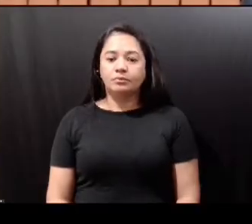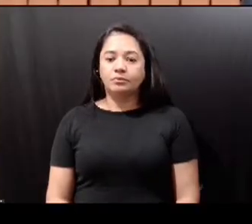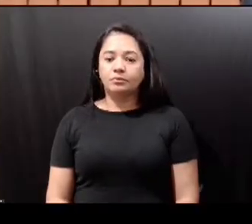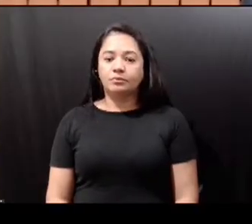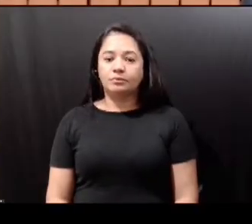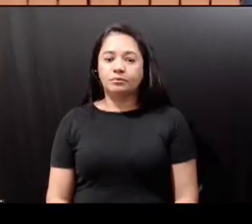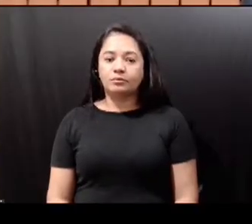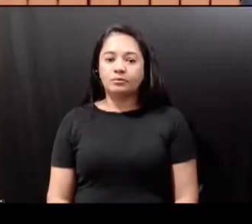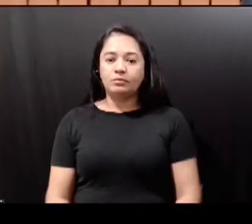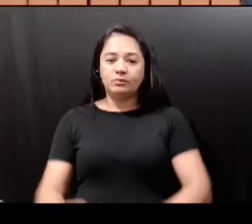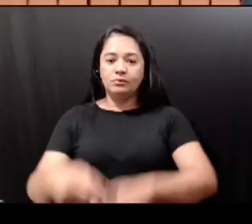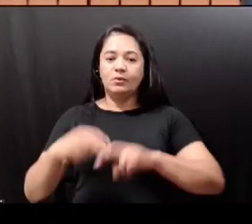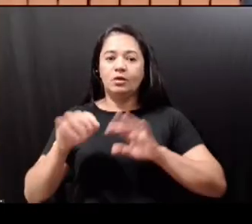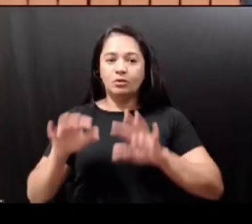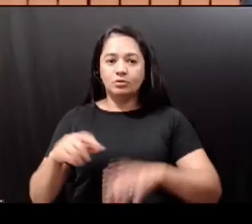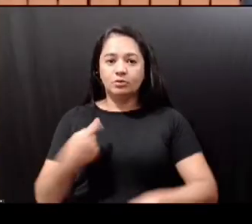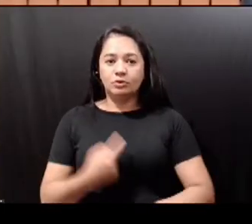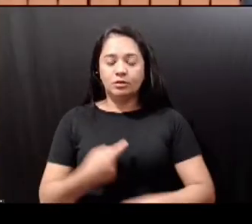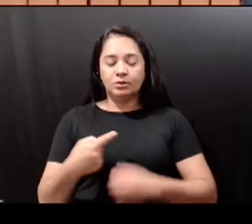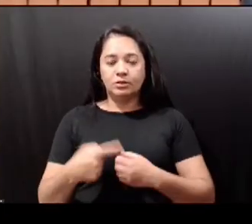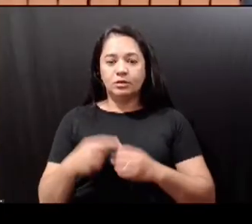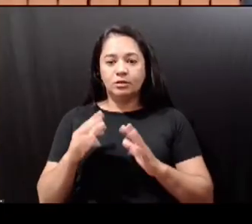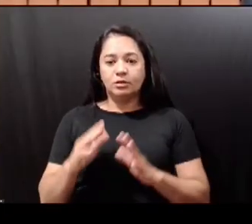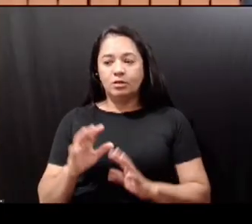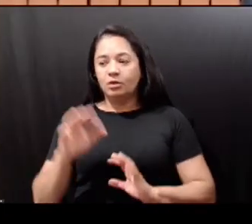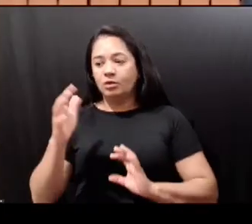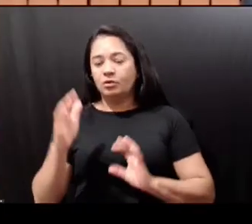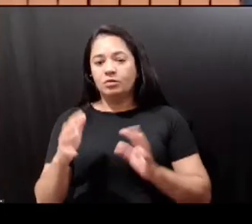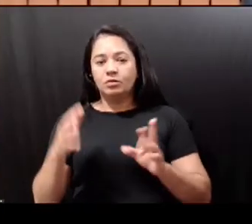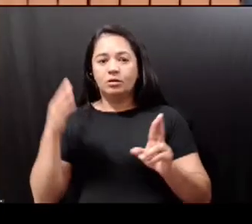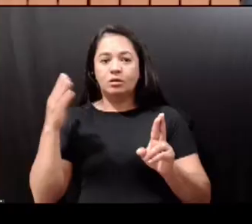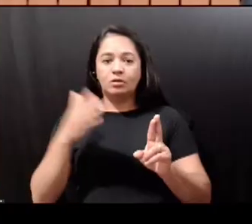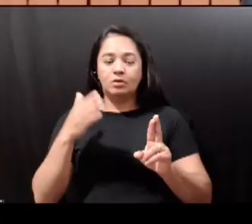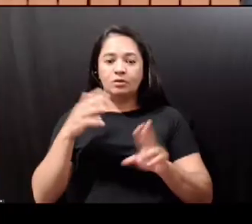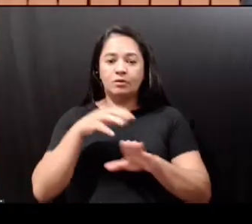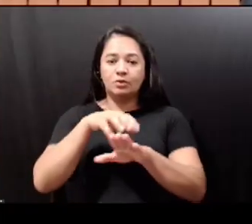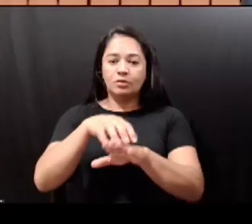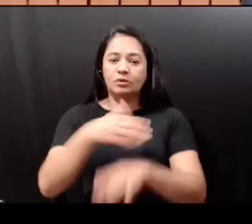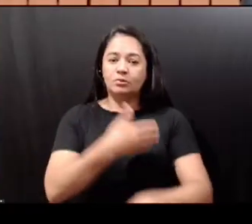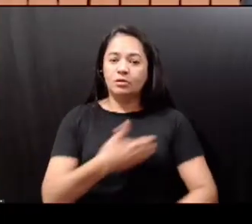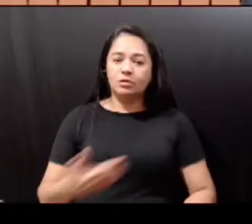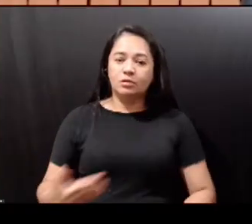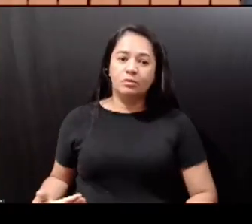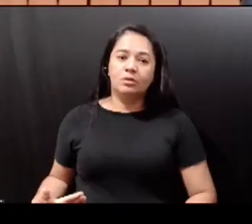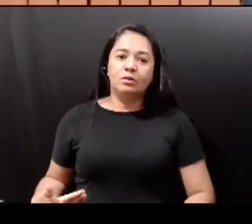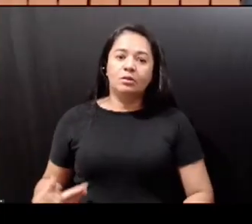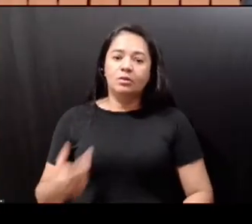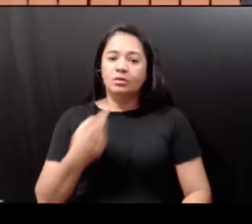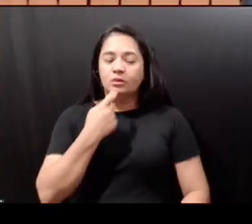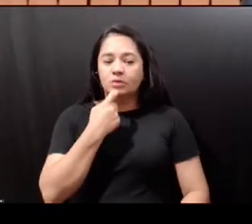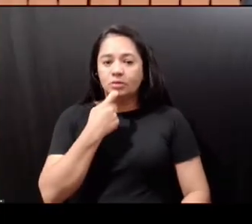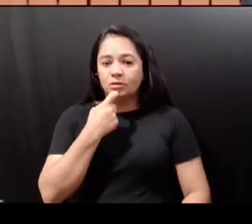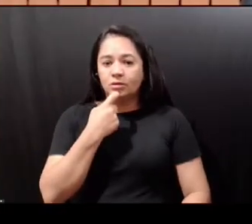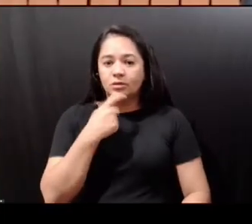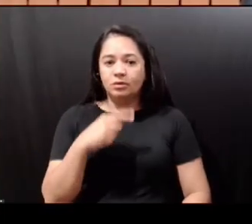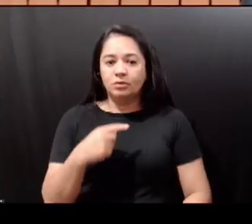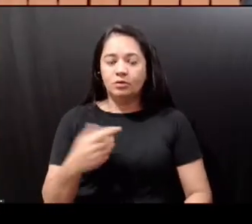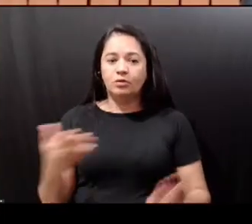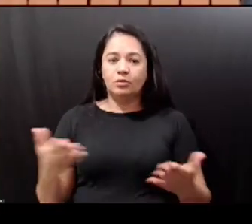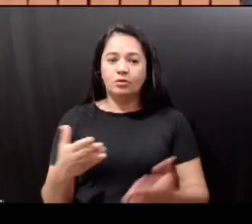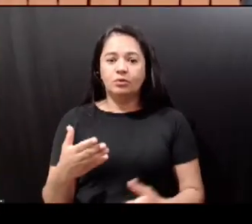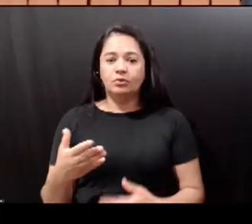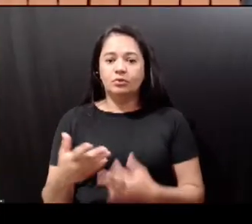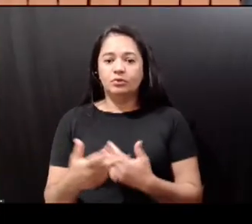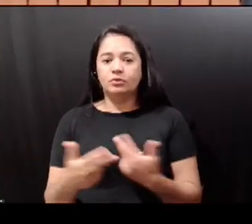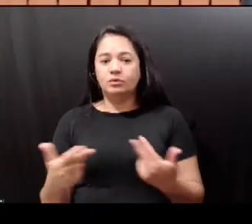que nossa cidade tem passado, referente ao transporte público de Campinas, vimos várias vezes as matérias no Correio